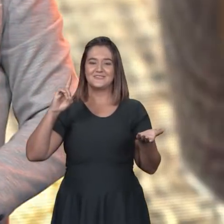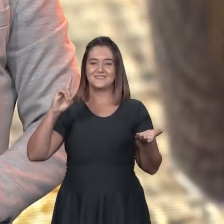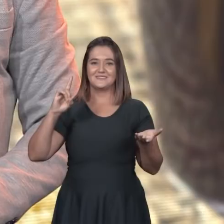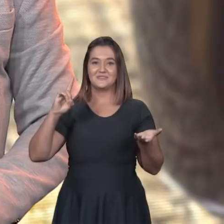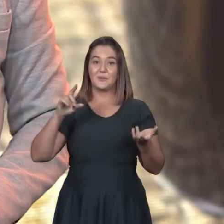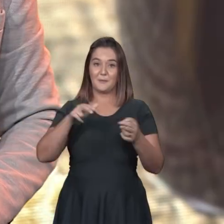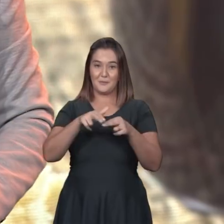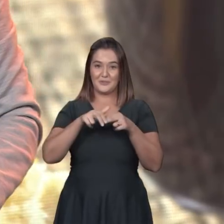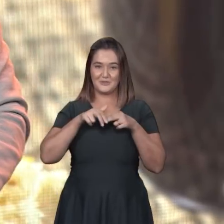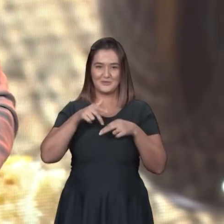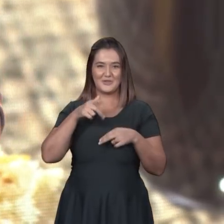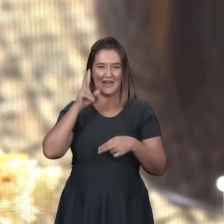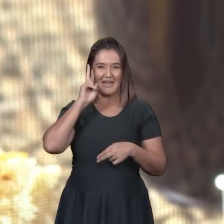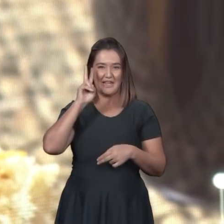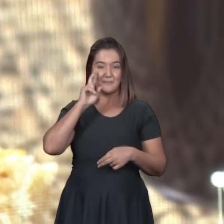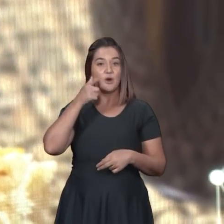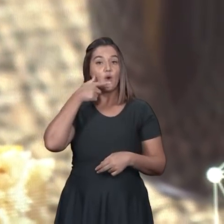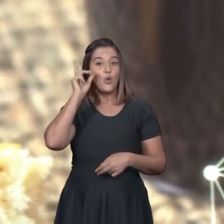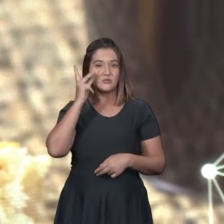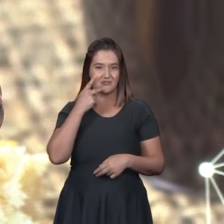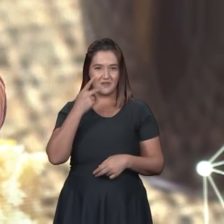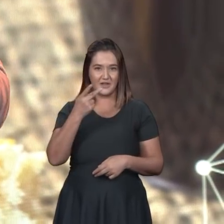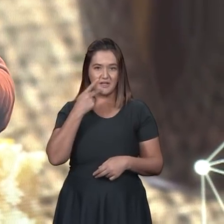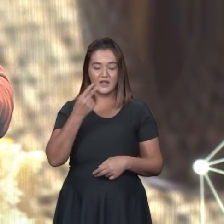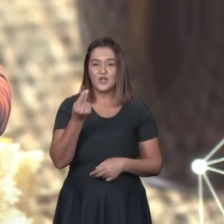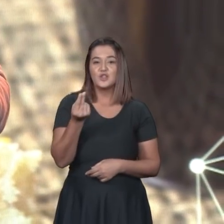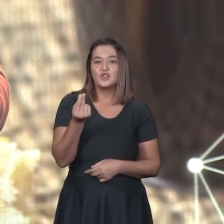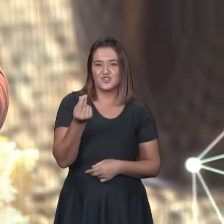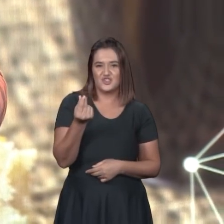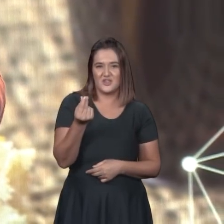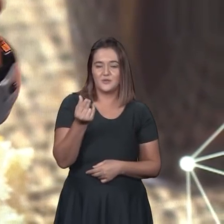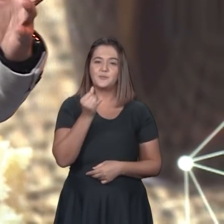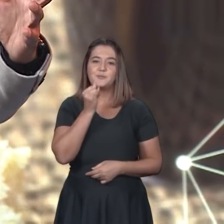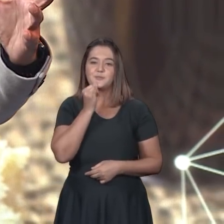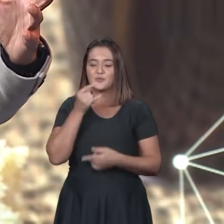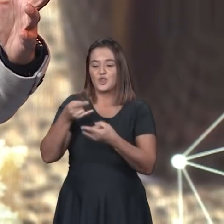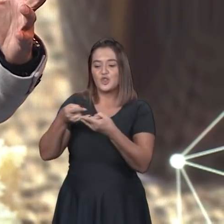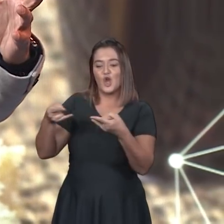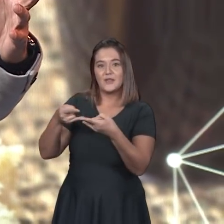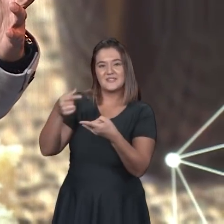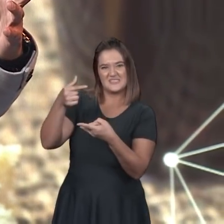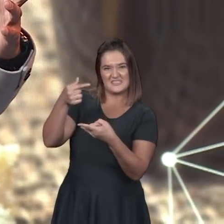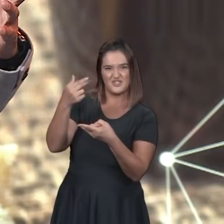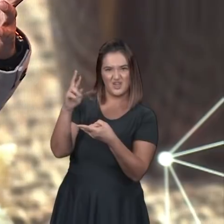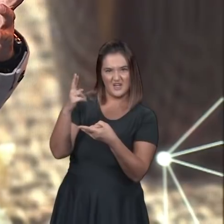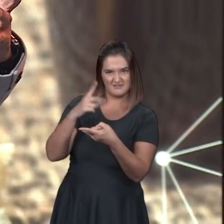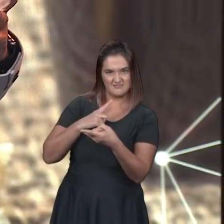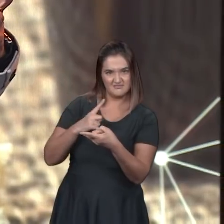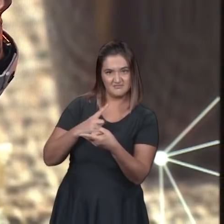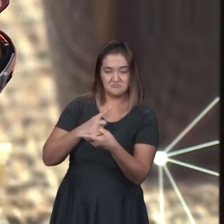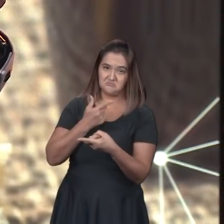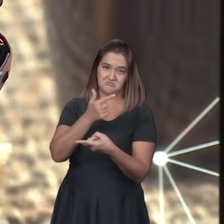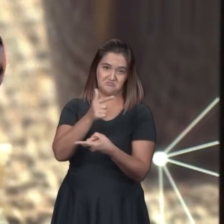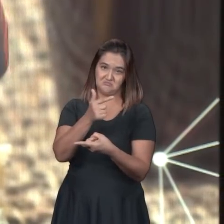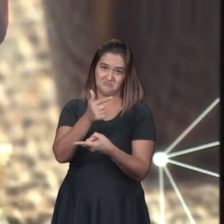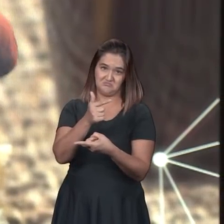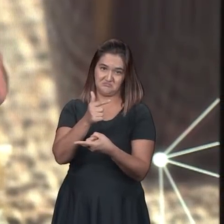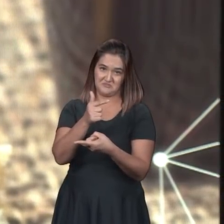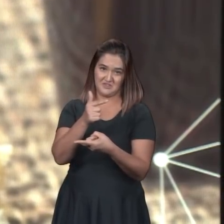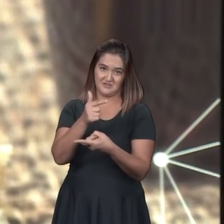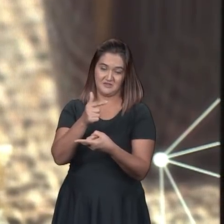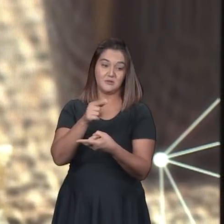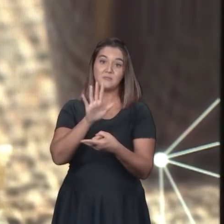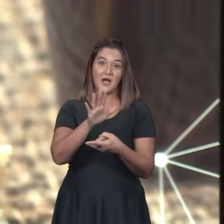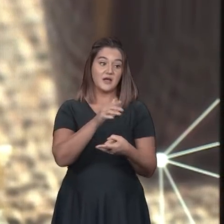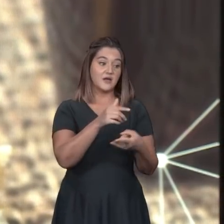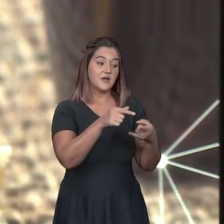uma nota de $7, você lembra? Você pode inventar uma nota de $7, mas não falsificar uma. E se existe o falso, é porque